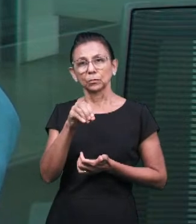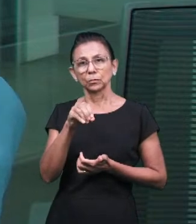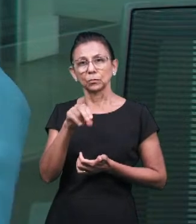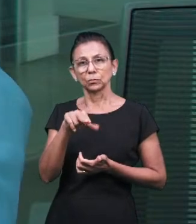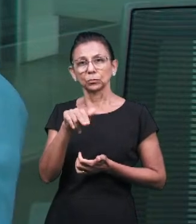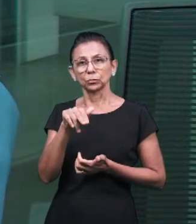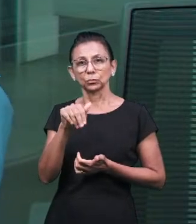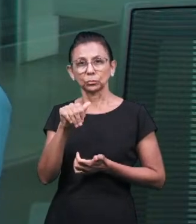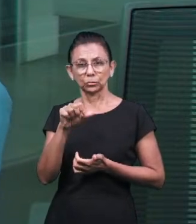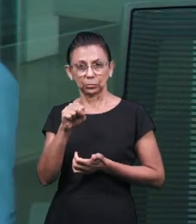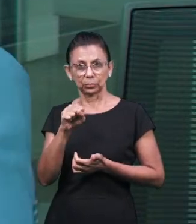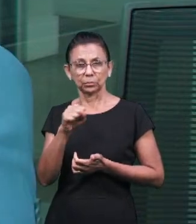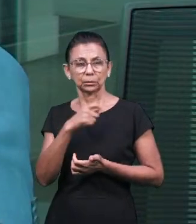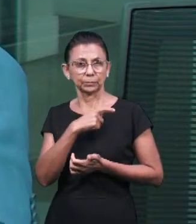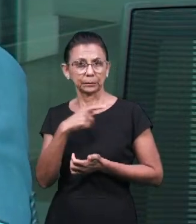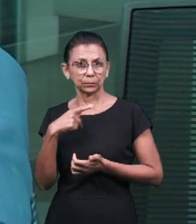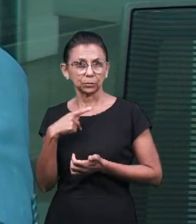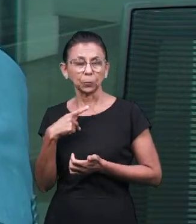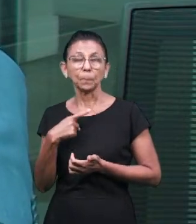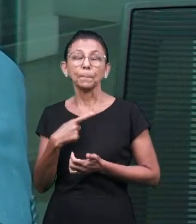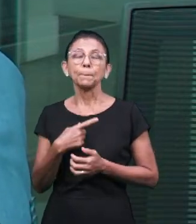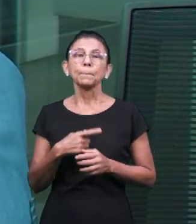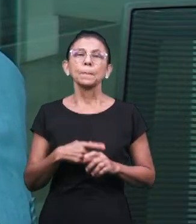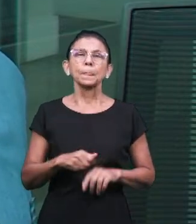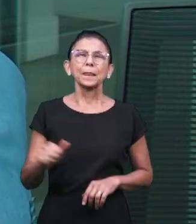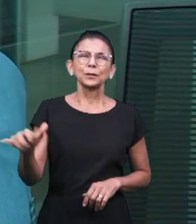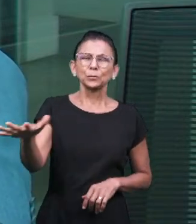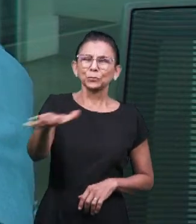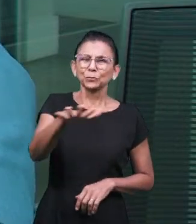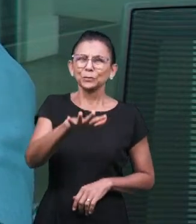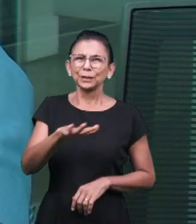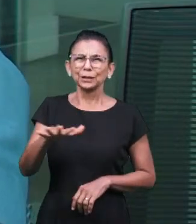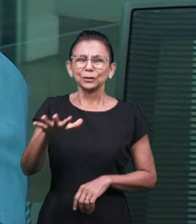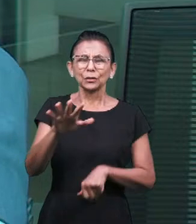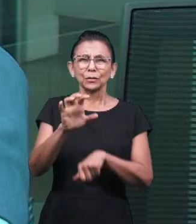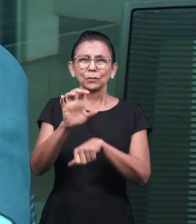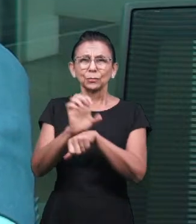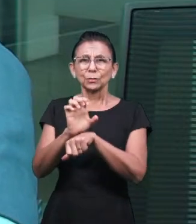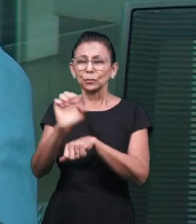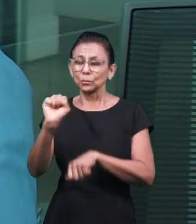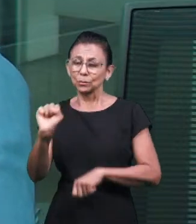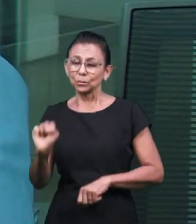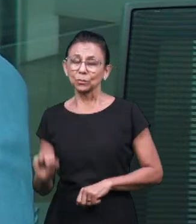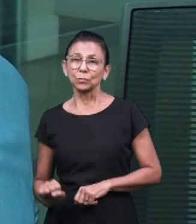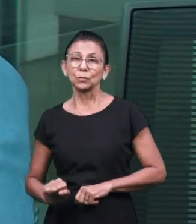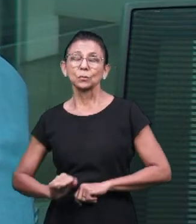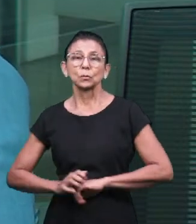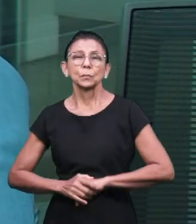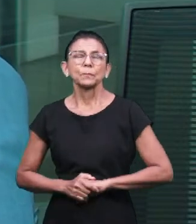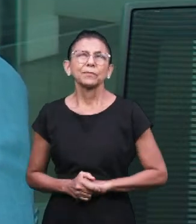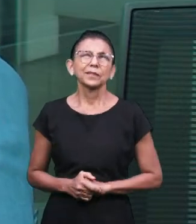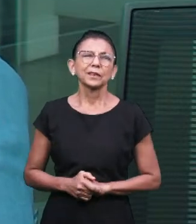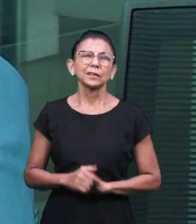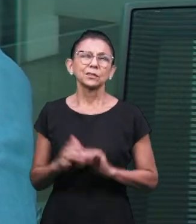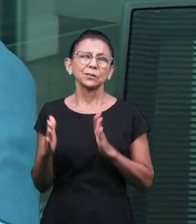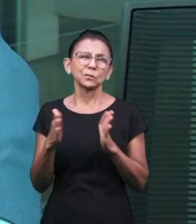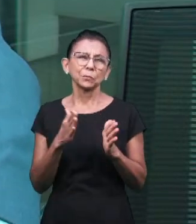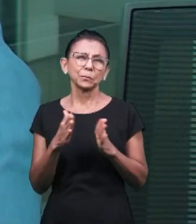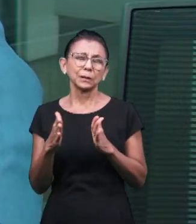tínhamos todo o sul do estado. Nós chegamos uma época onde nós tínhamos 55, vê como é que a igreja era